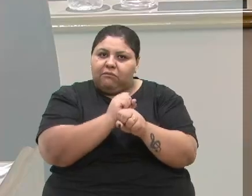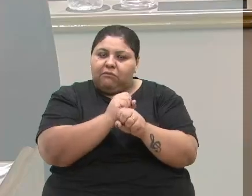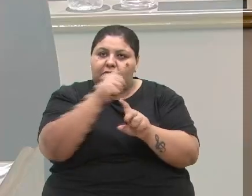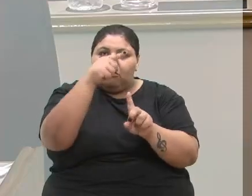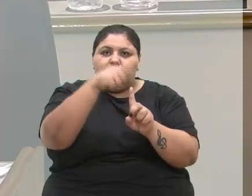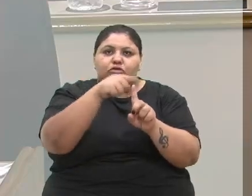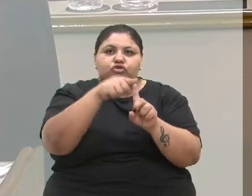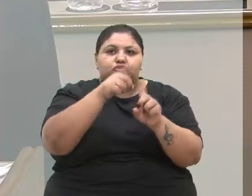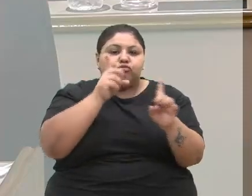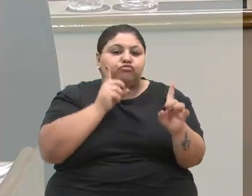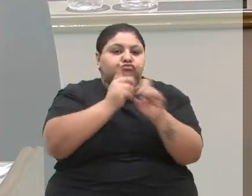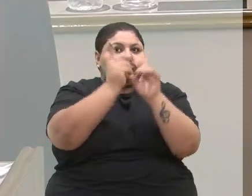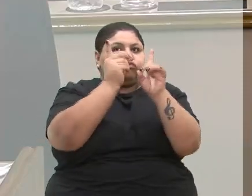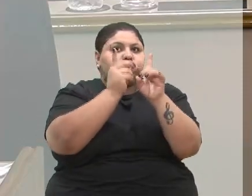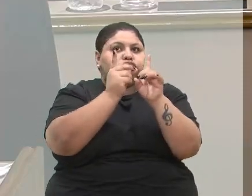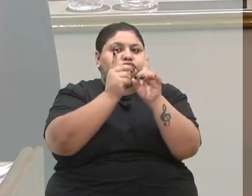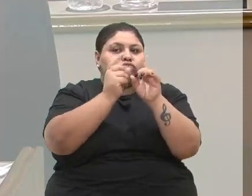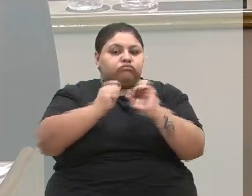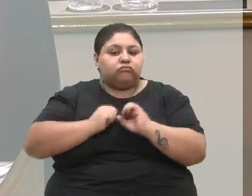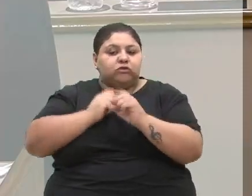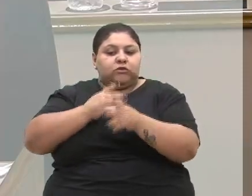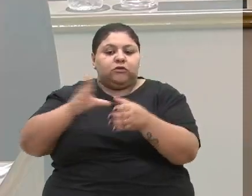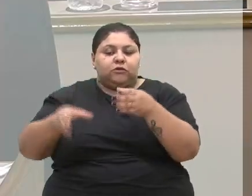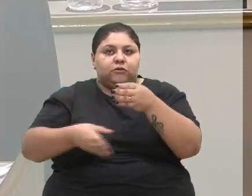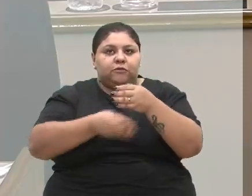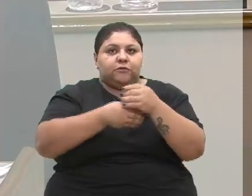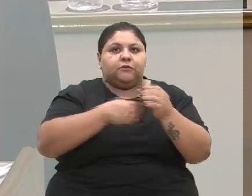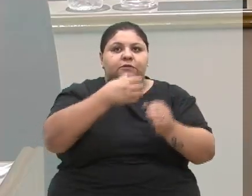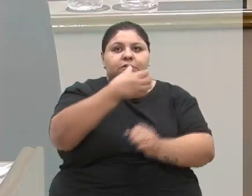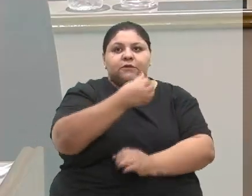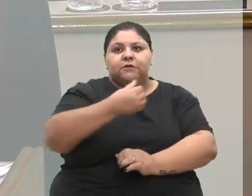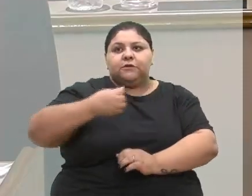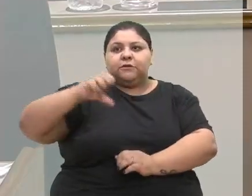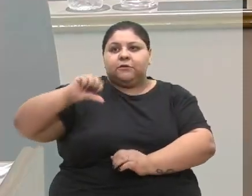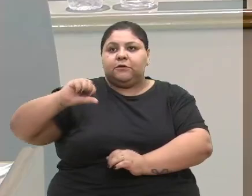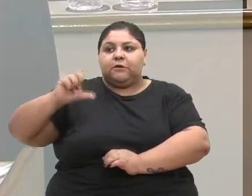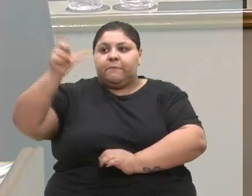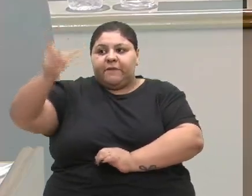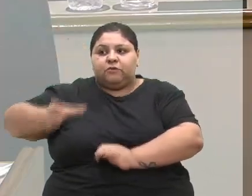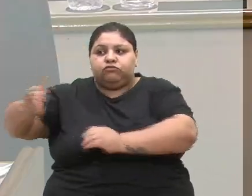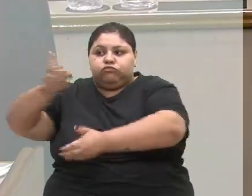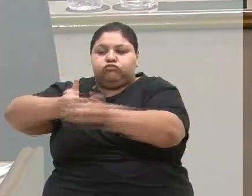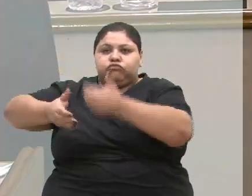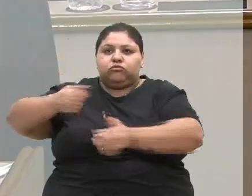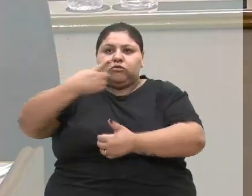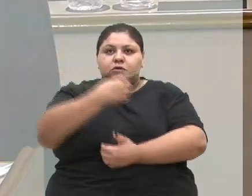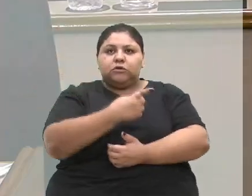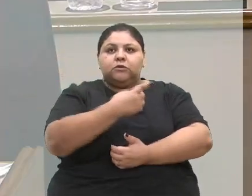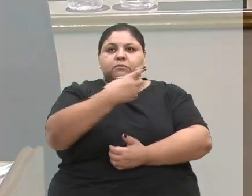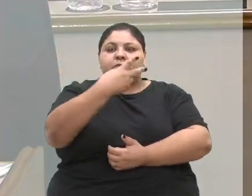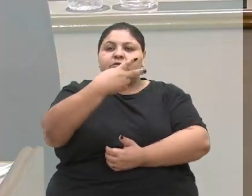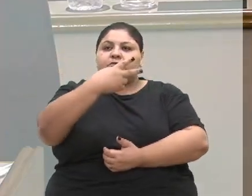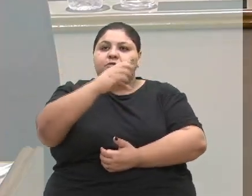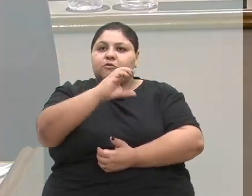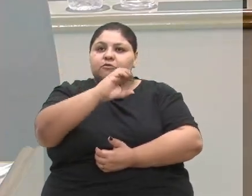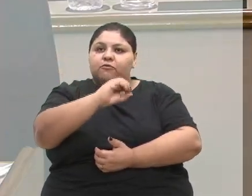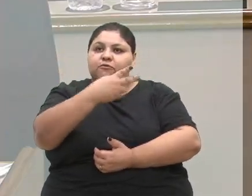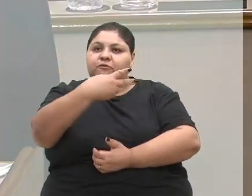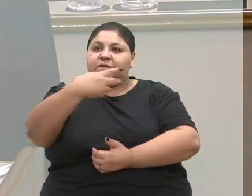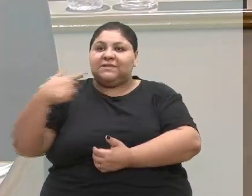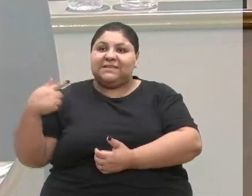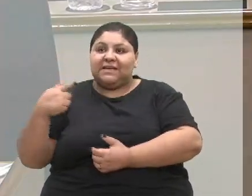exame. A ação somou 669 pacientes atendidos e 1.027 exames radiológicos